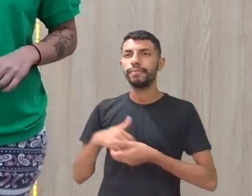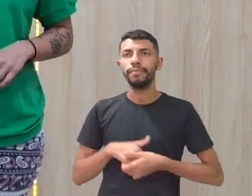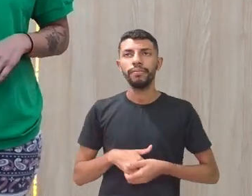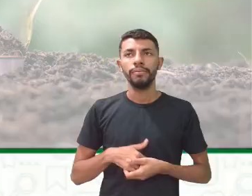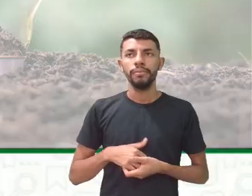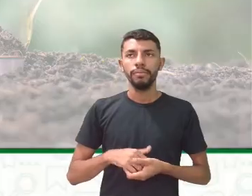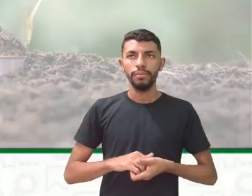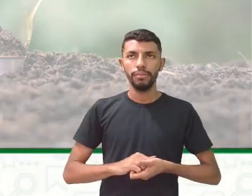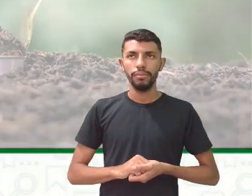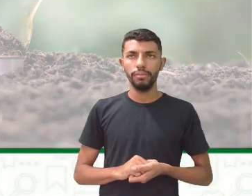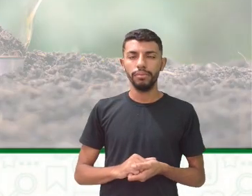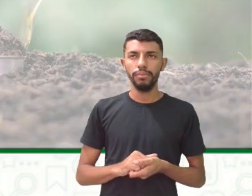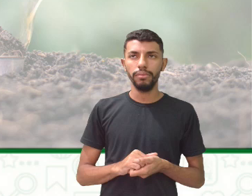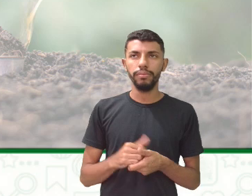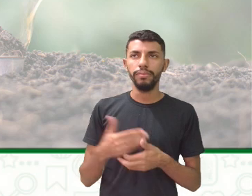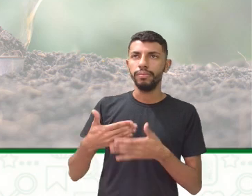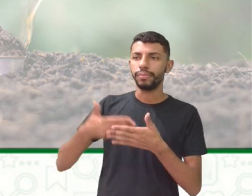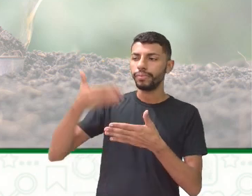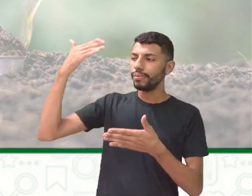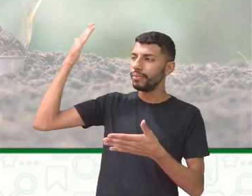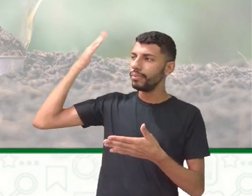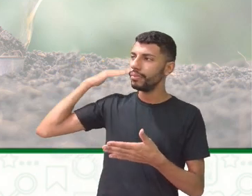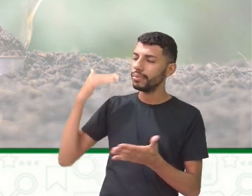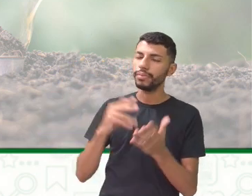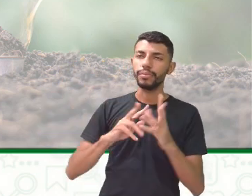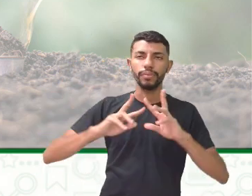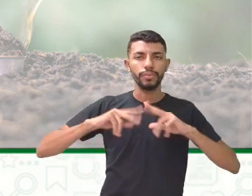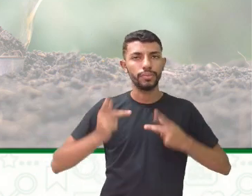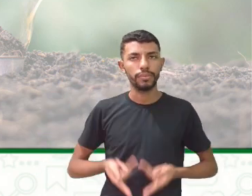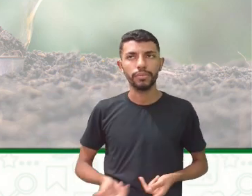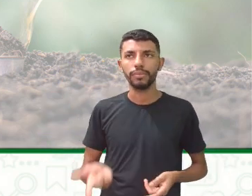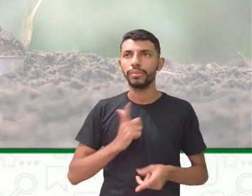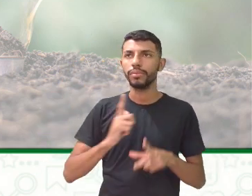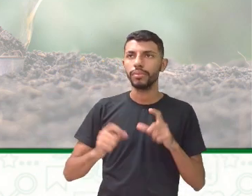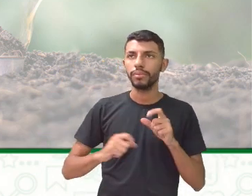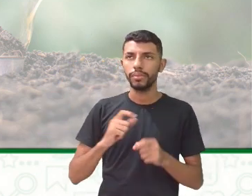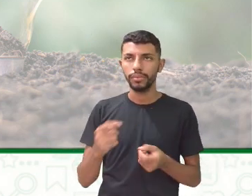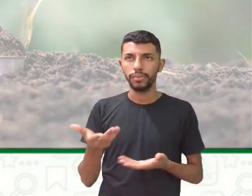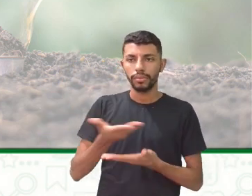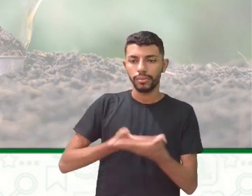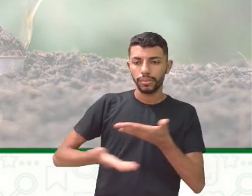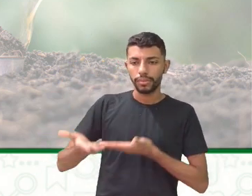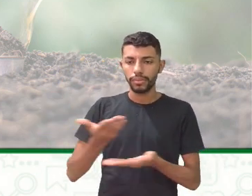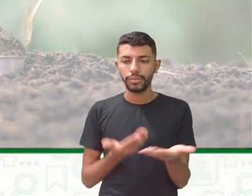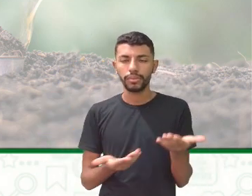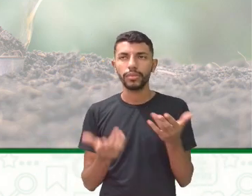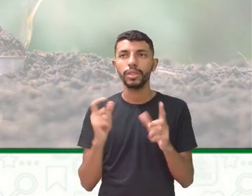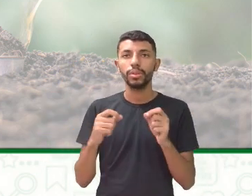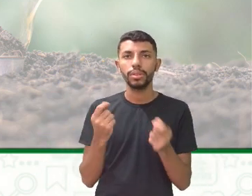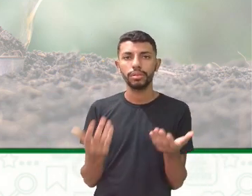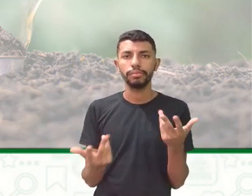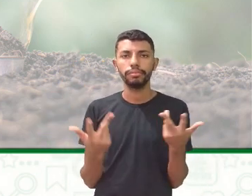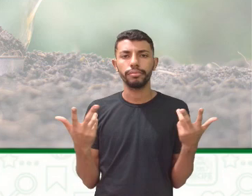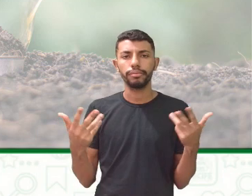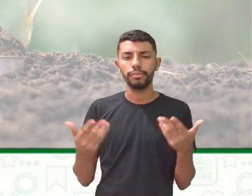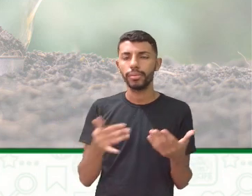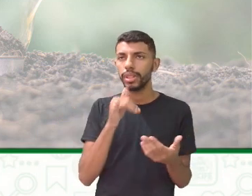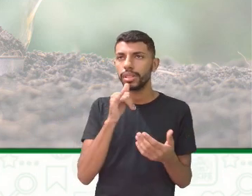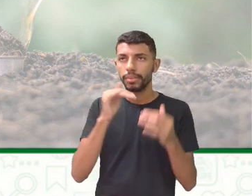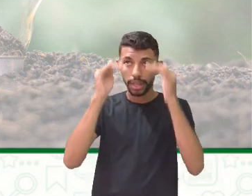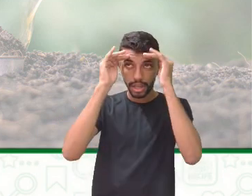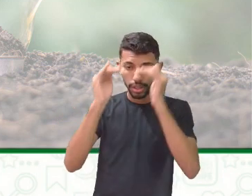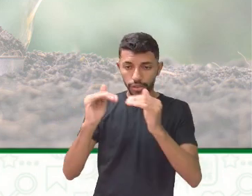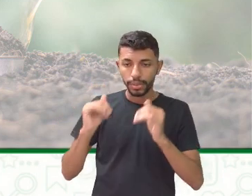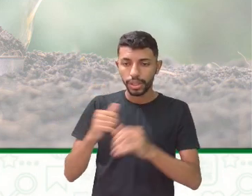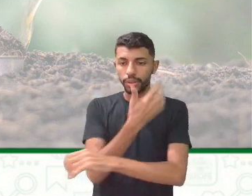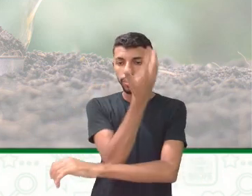Então, inicialmente, o ser humano mantinha uma relação de equilíbrio com a natureza, né? Os povos nativos, os indígenas, ele tem